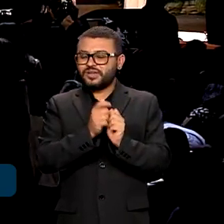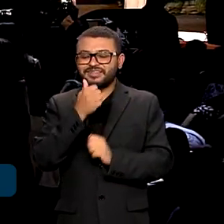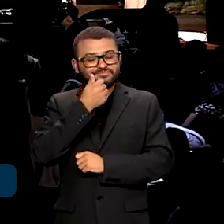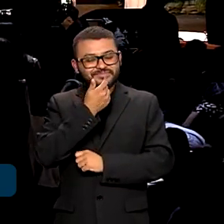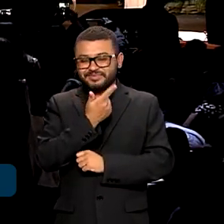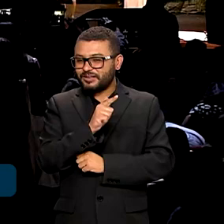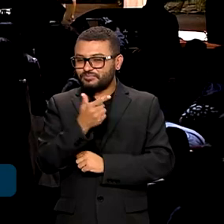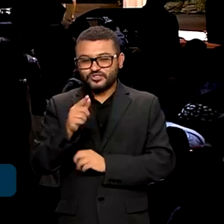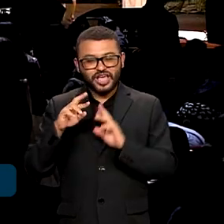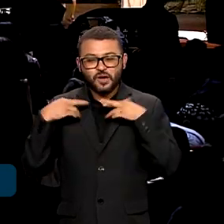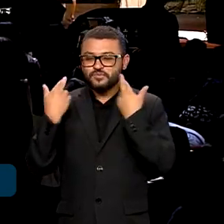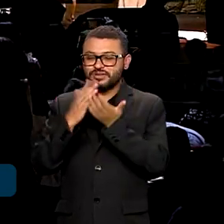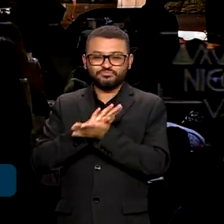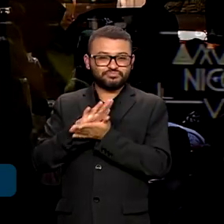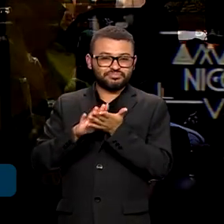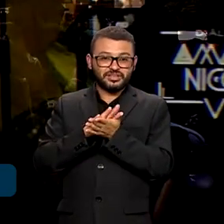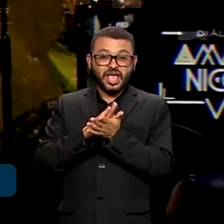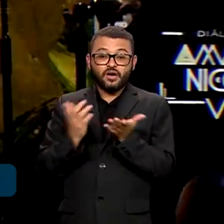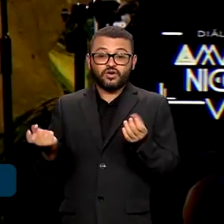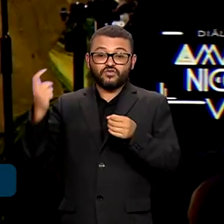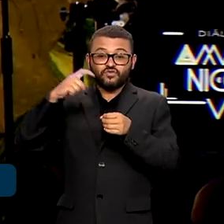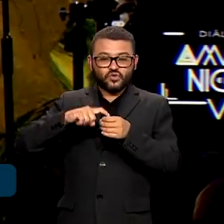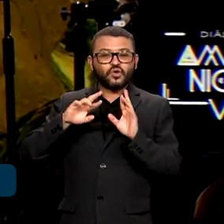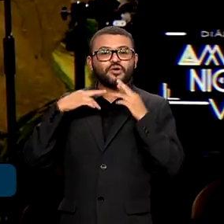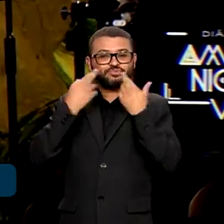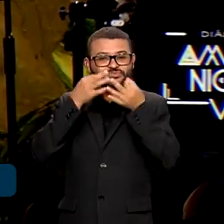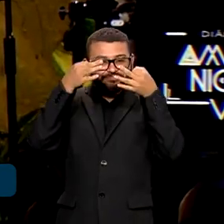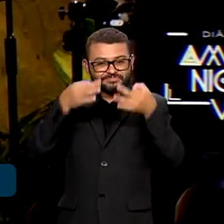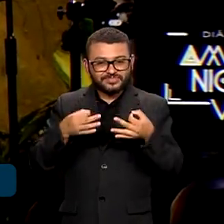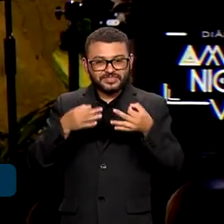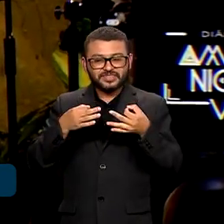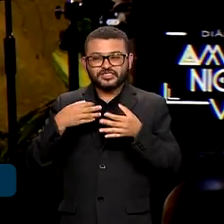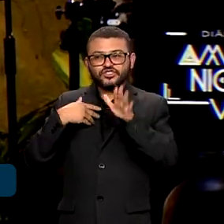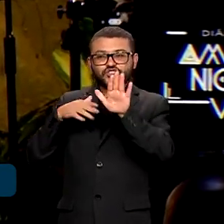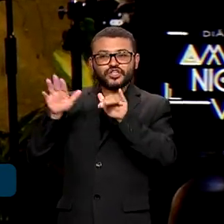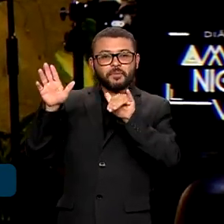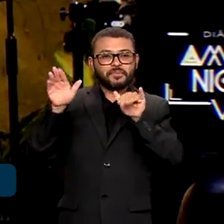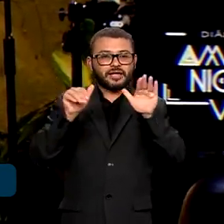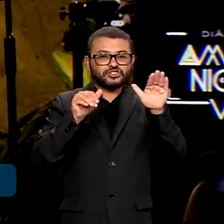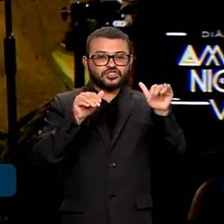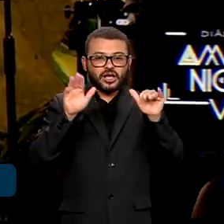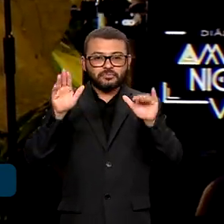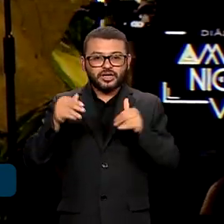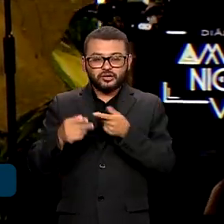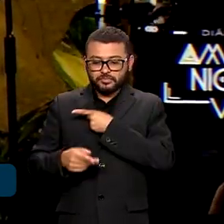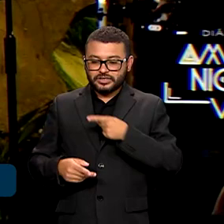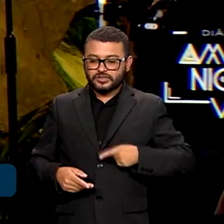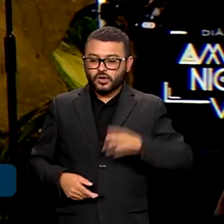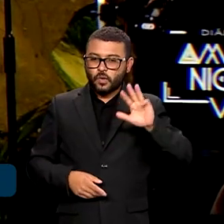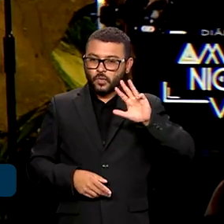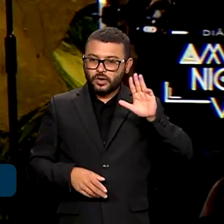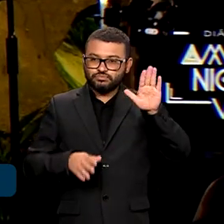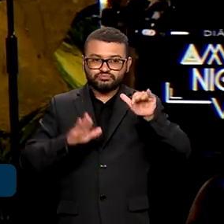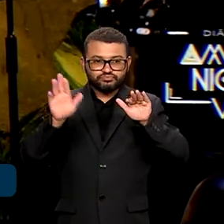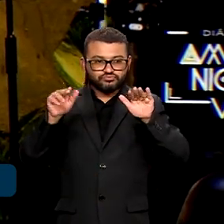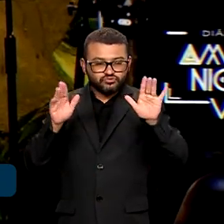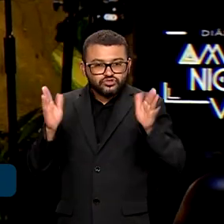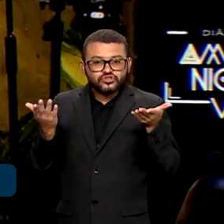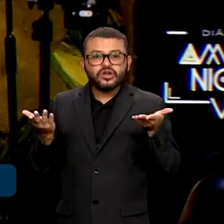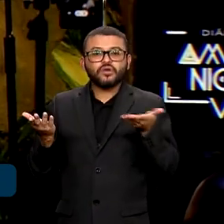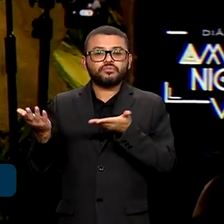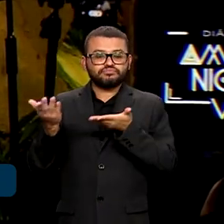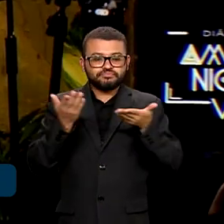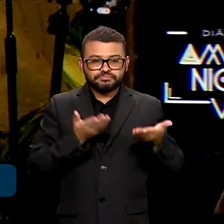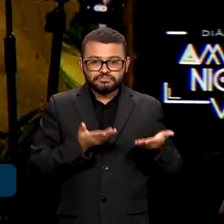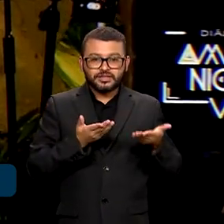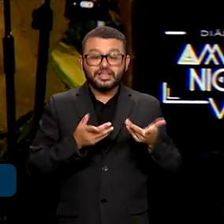reuniam, possam se reunir. É uma convocação feita pelo presidente Lula,